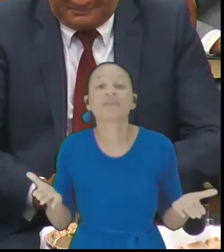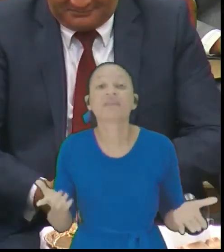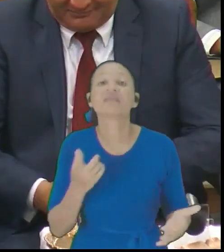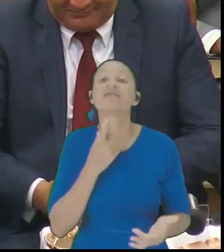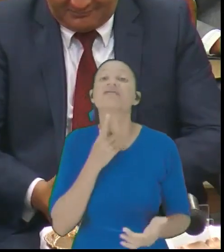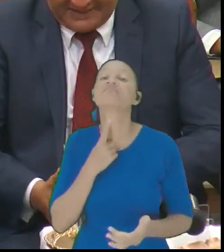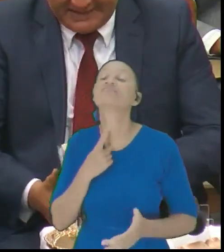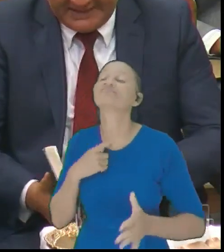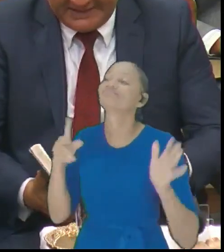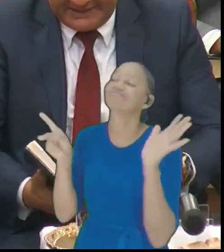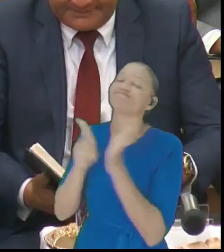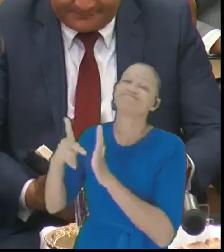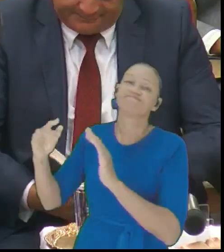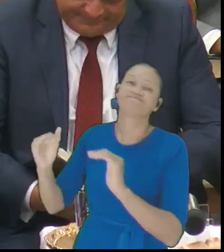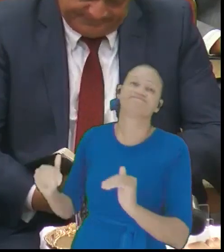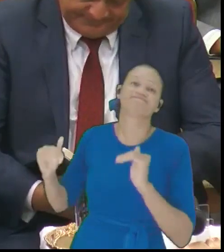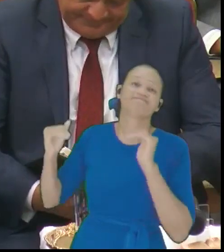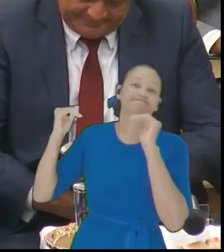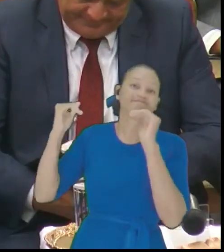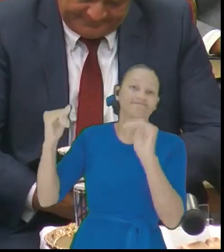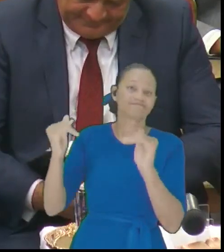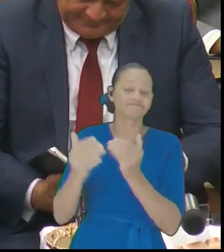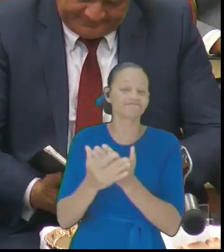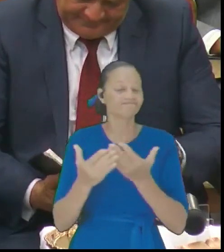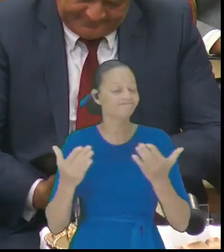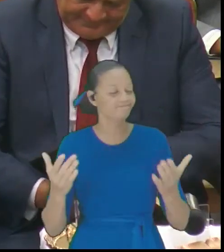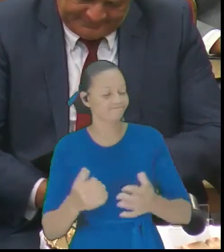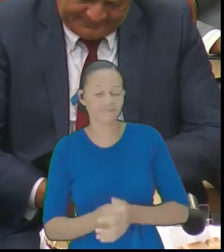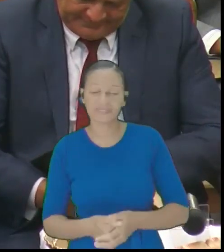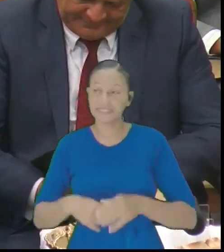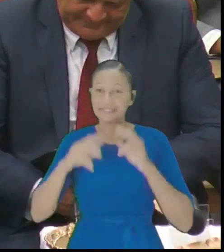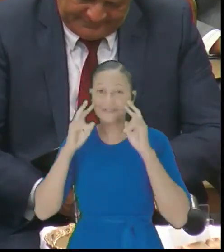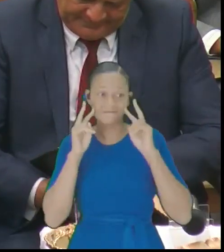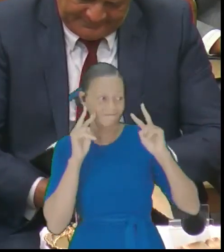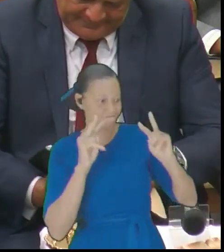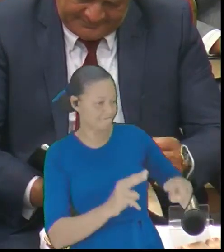de sober. Nesse critério ele viu Abraão.